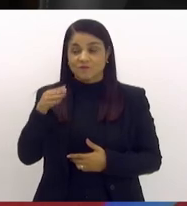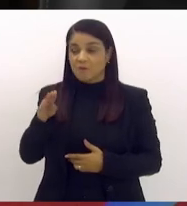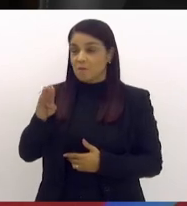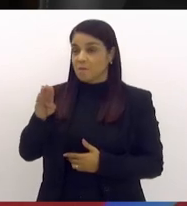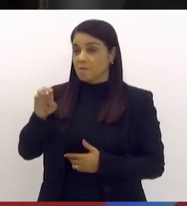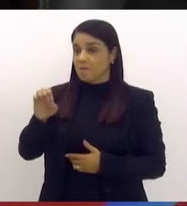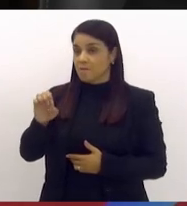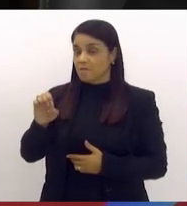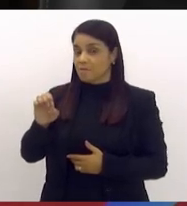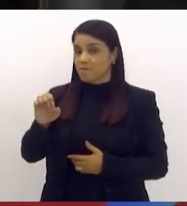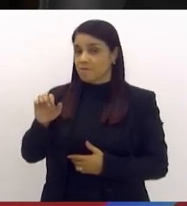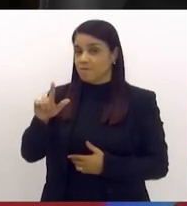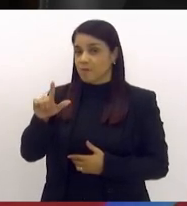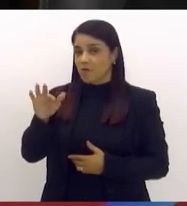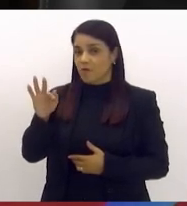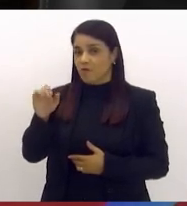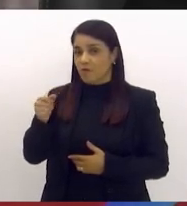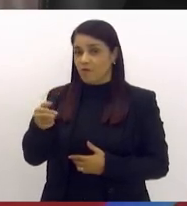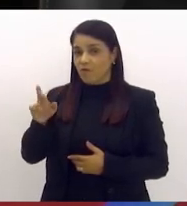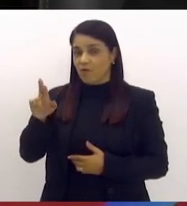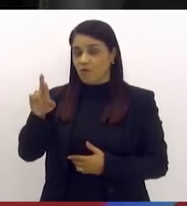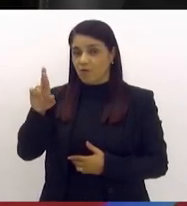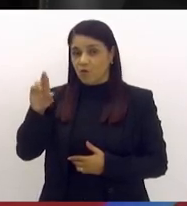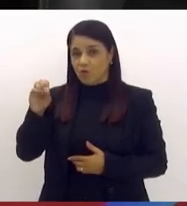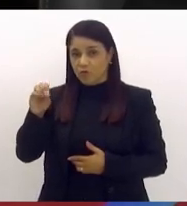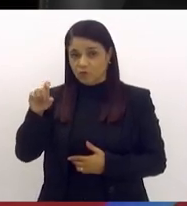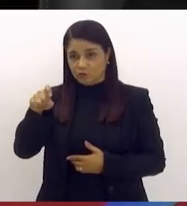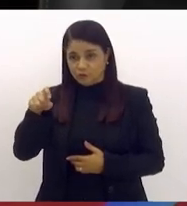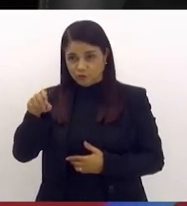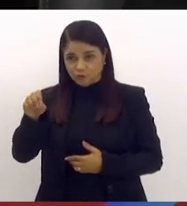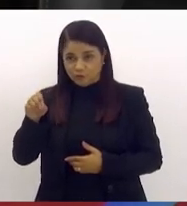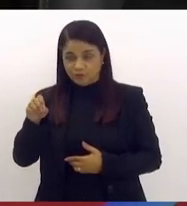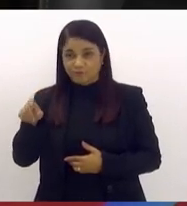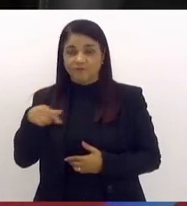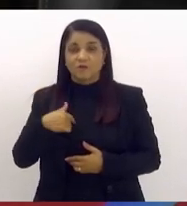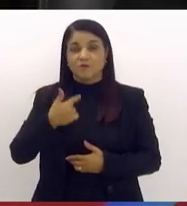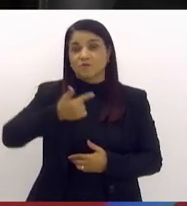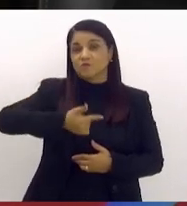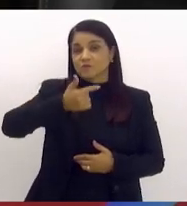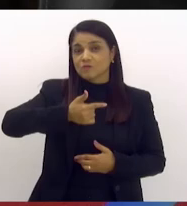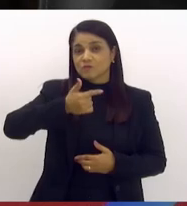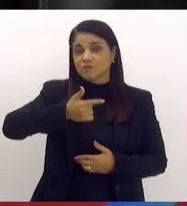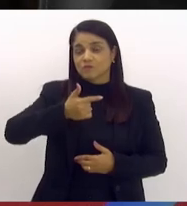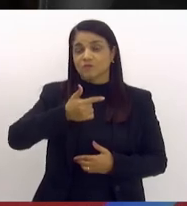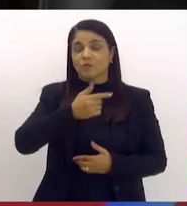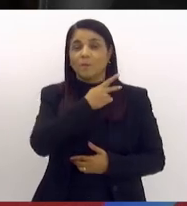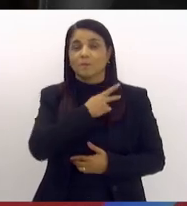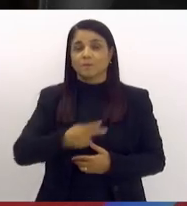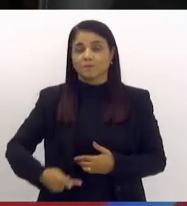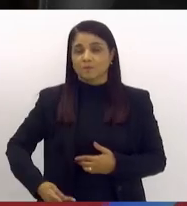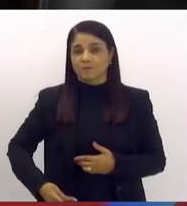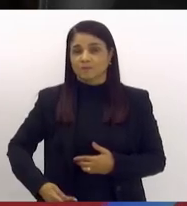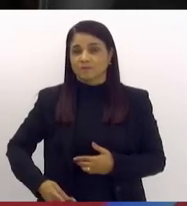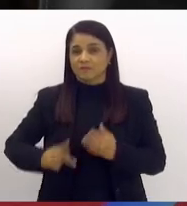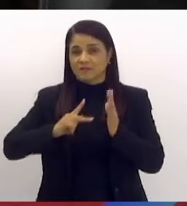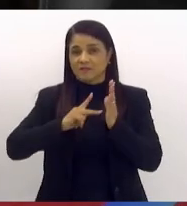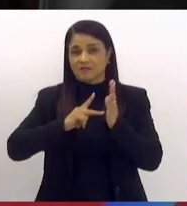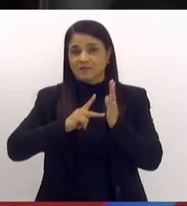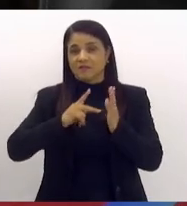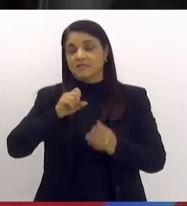deoo o Senor José V é o segundo é o presidente do